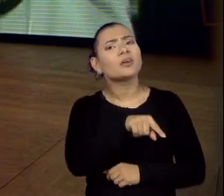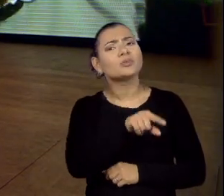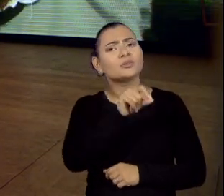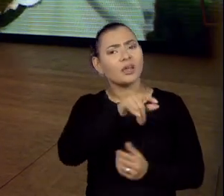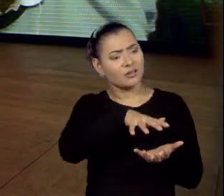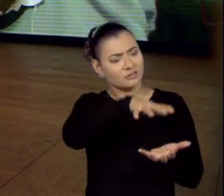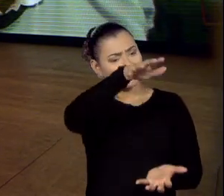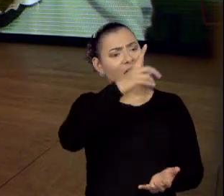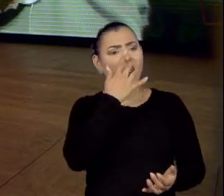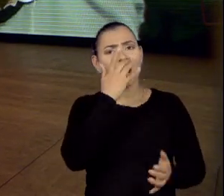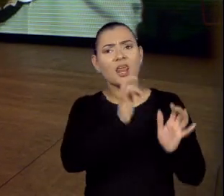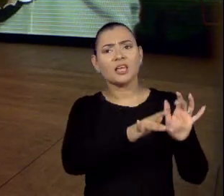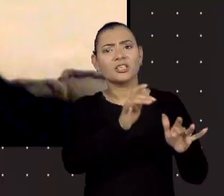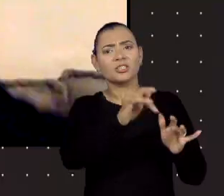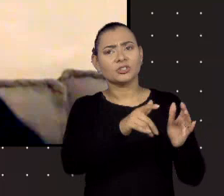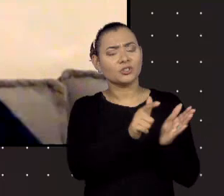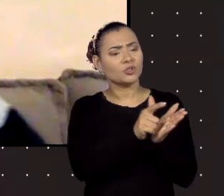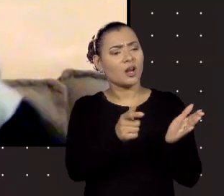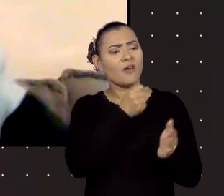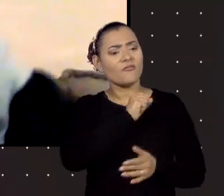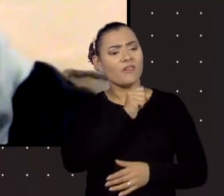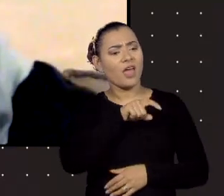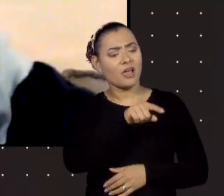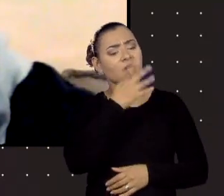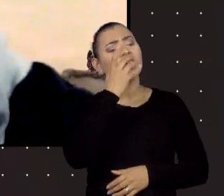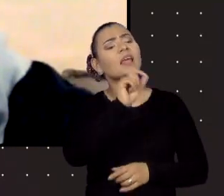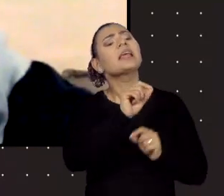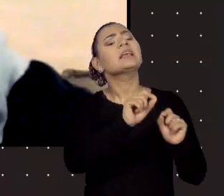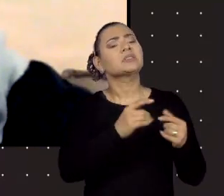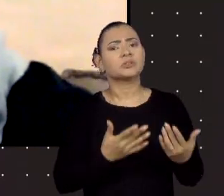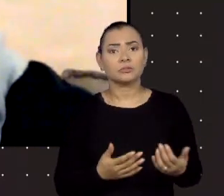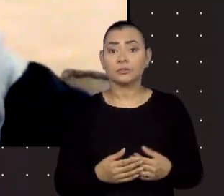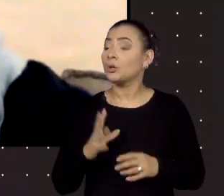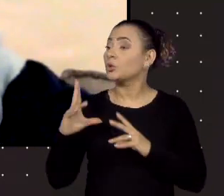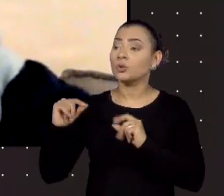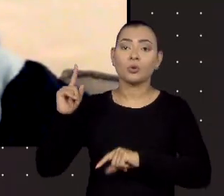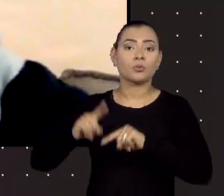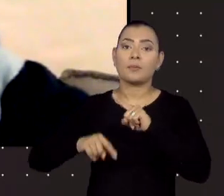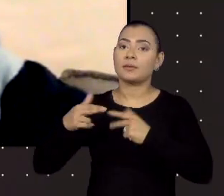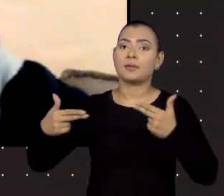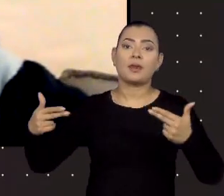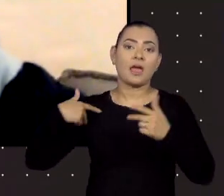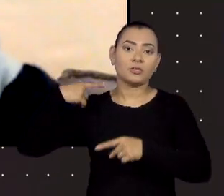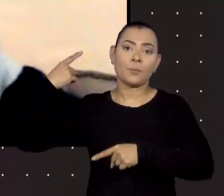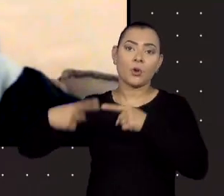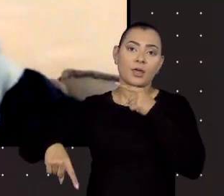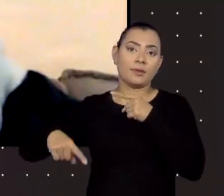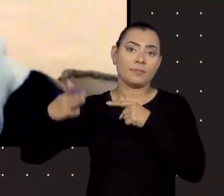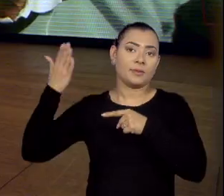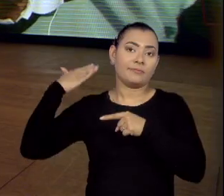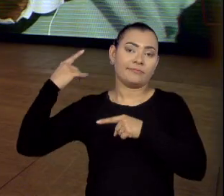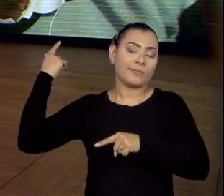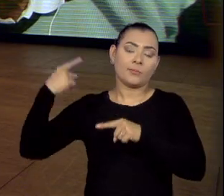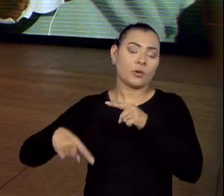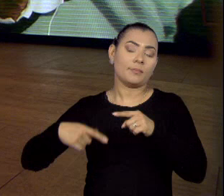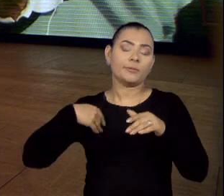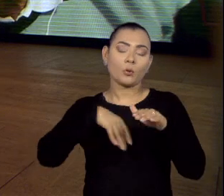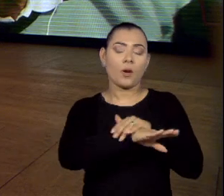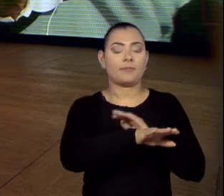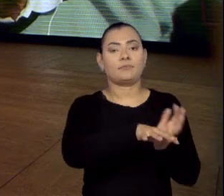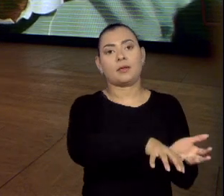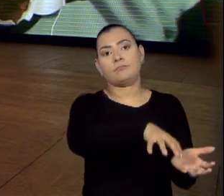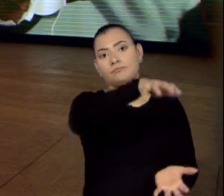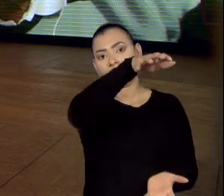Isso é lixo, um jornal velho? Eu falei assim, tudo matéria que foi proibida de